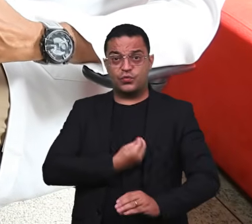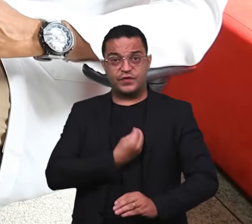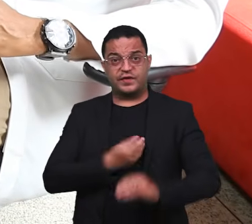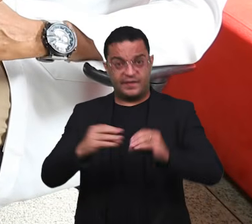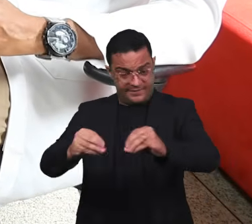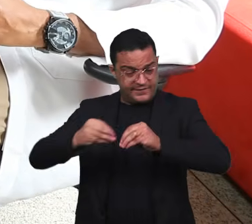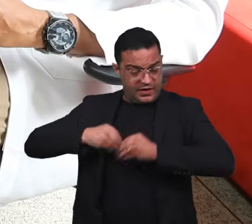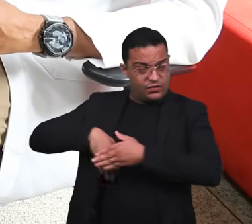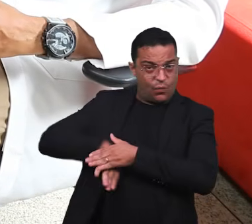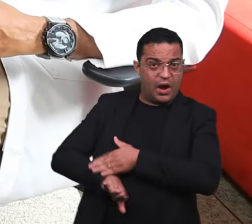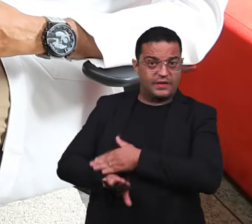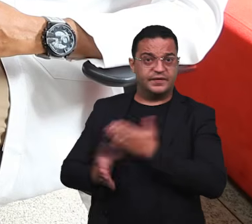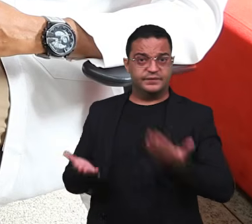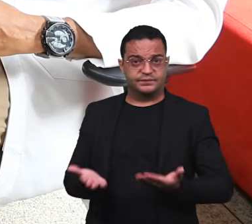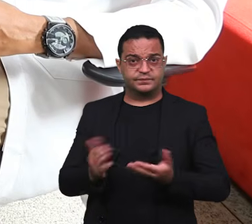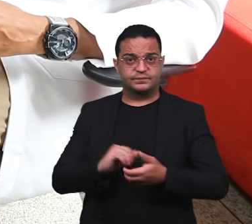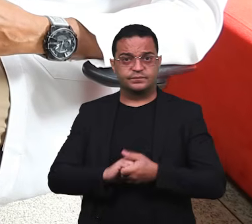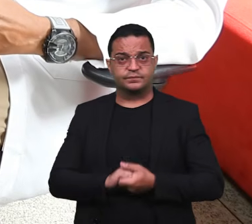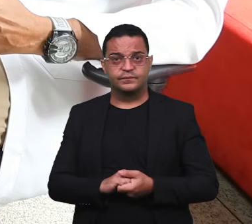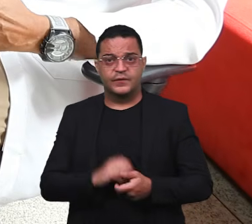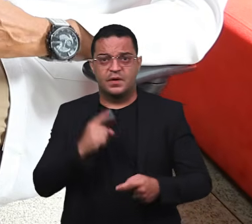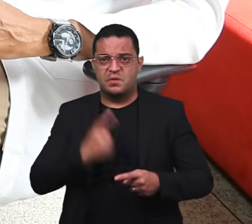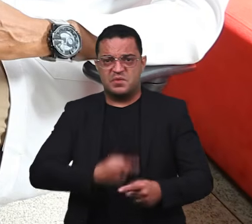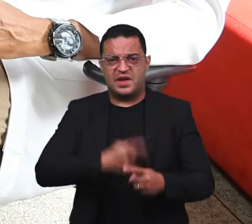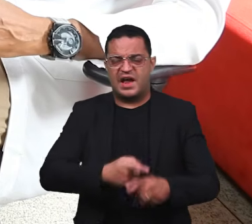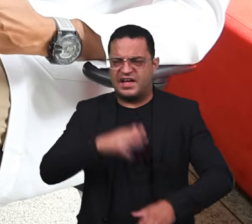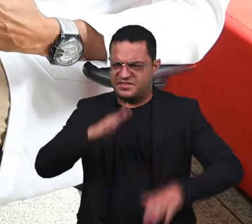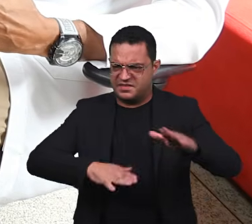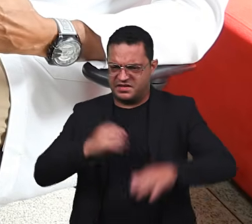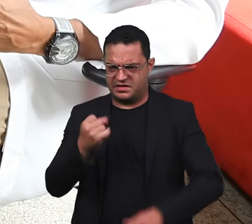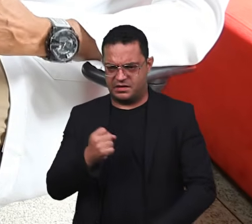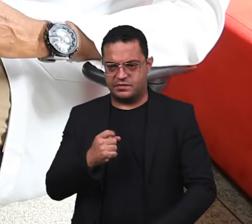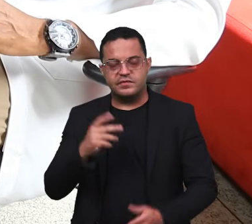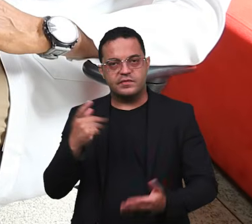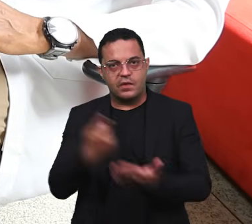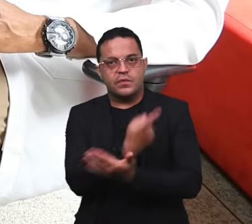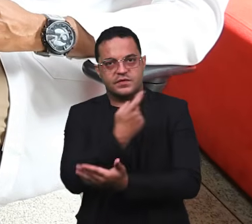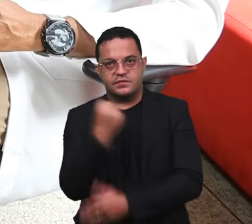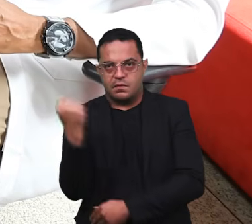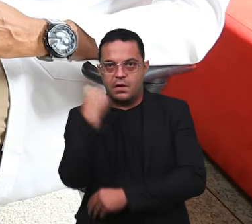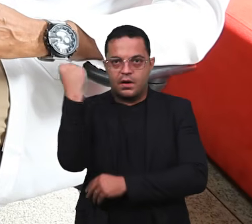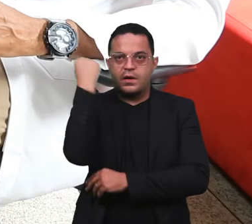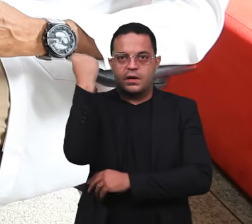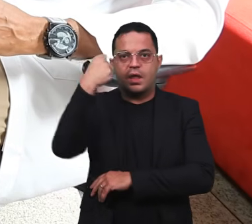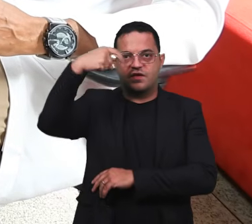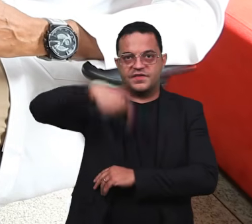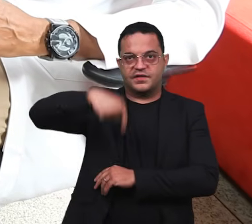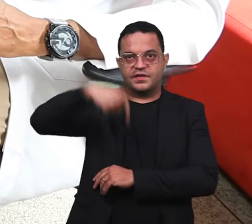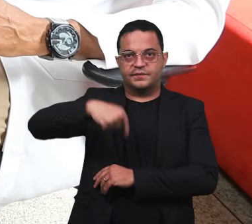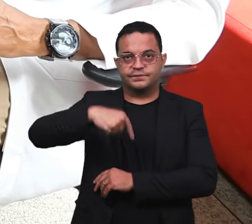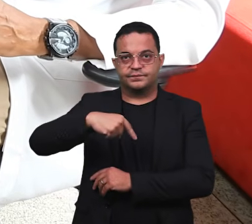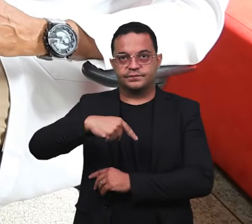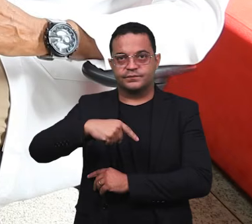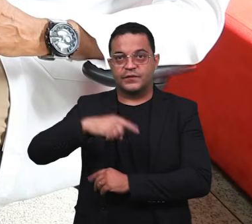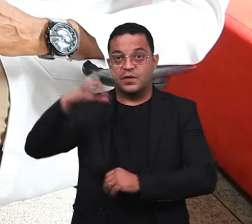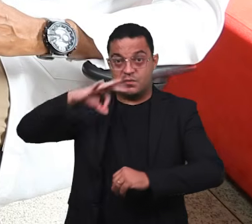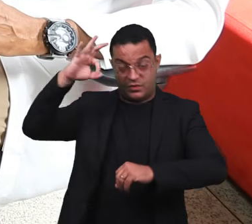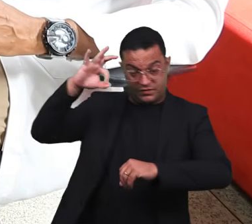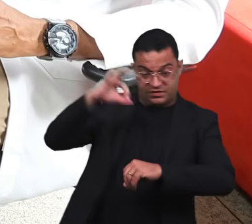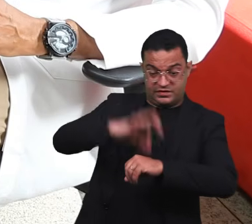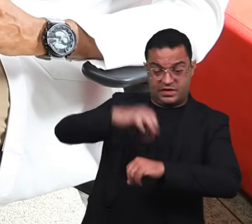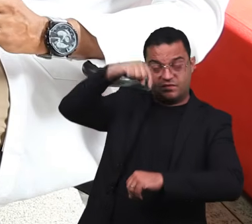Isso é muito importante, né? Há poucos casos aqui de mais agravante, né? De alergia, mas geralmente nós temos